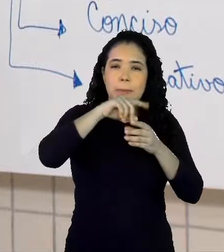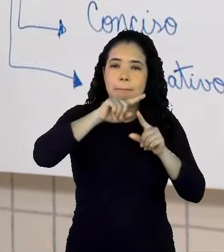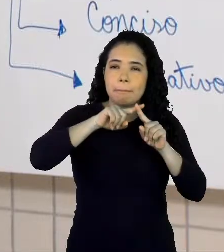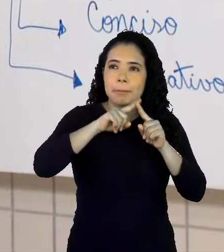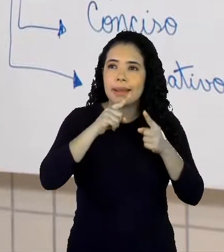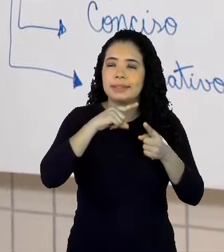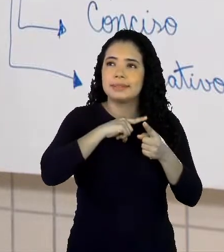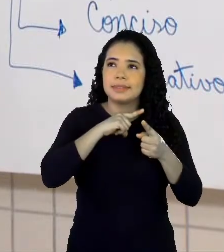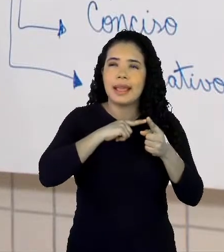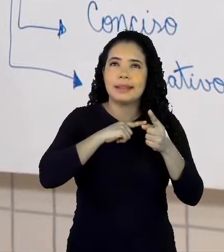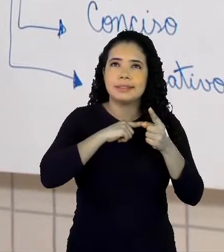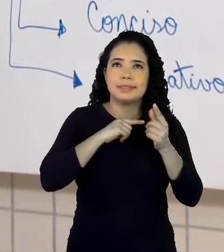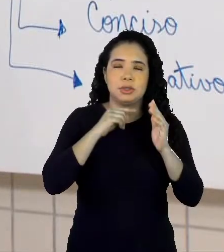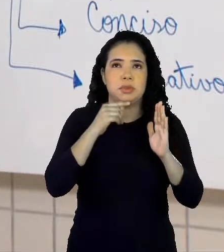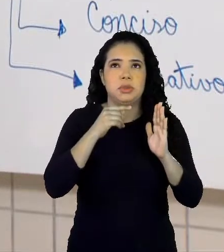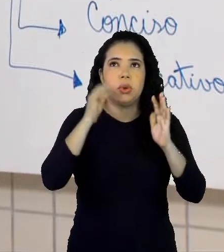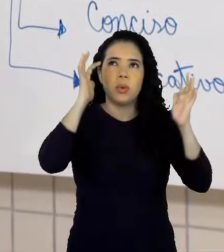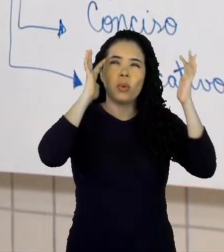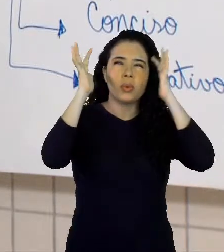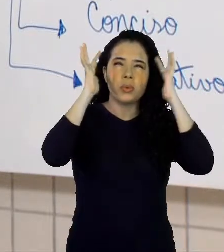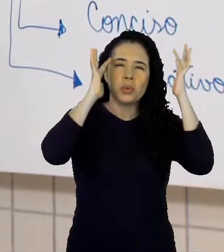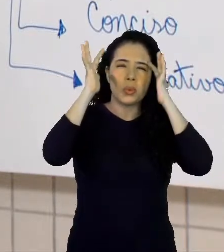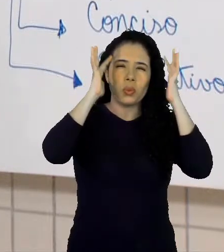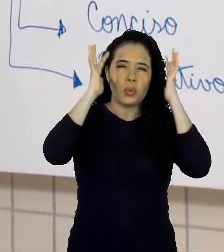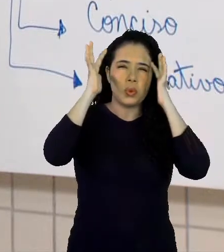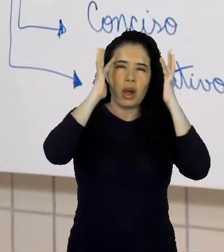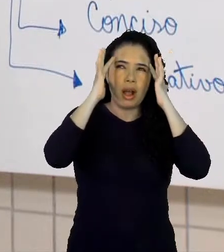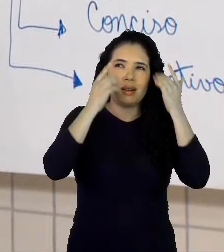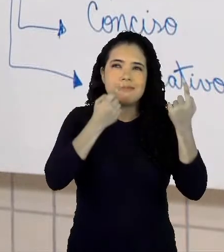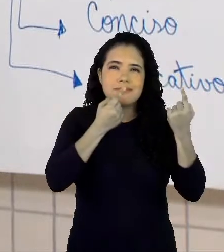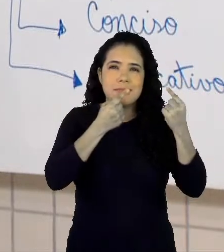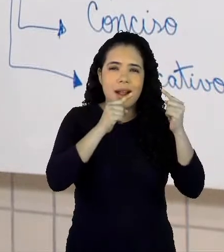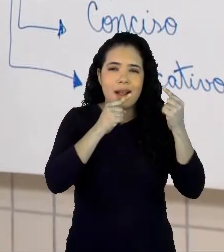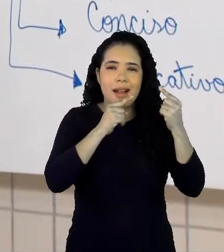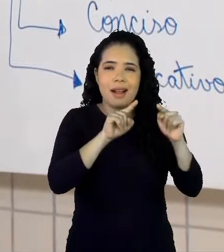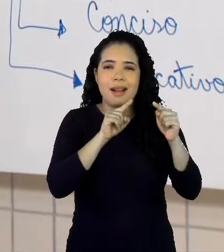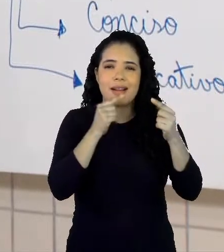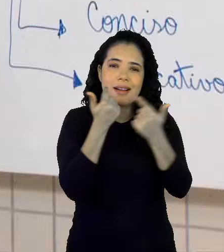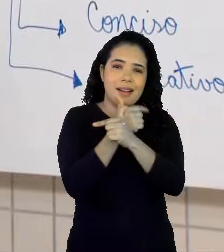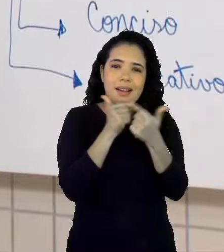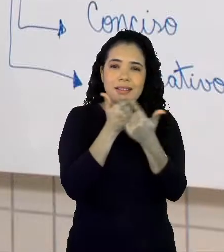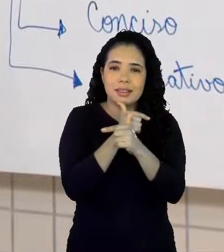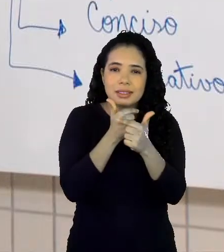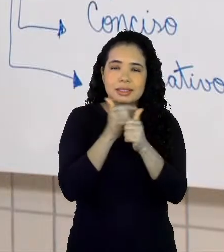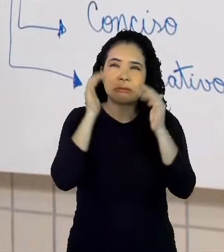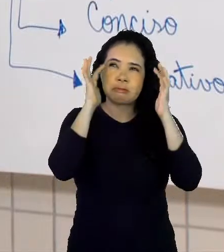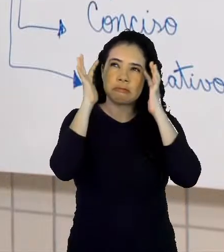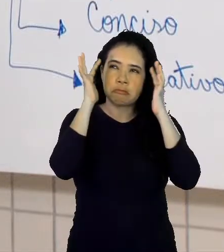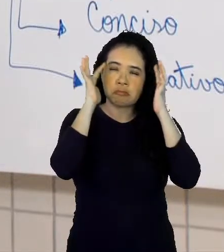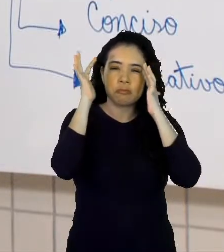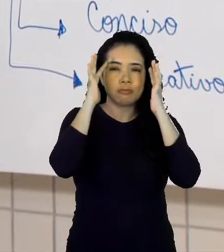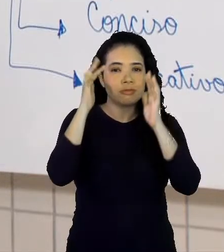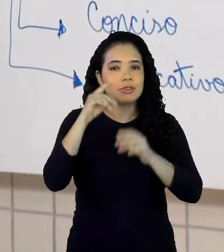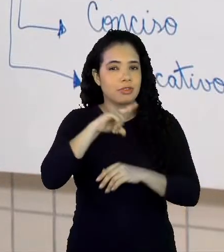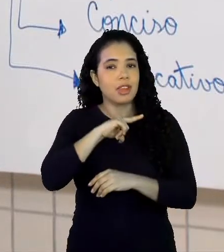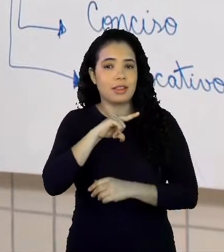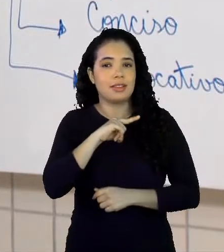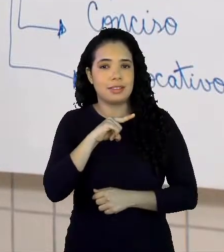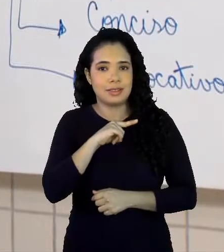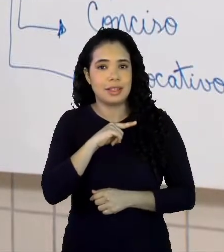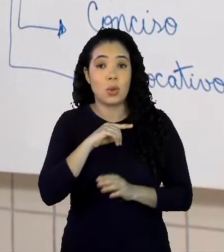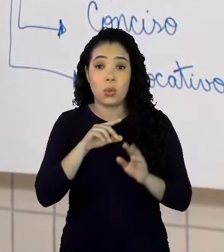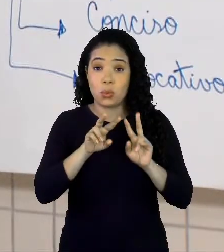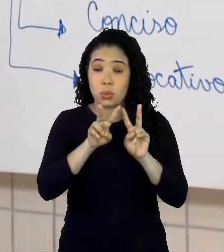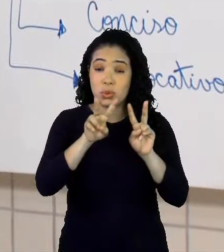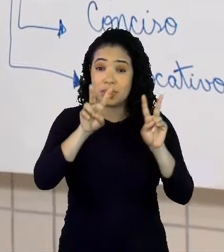de fazer uma reflexão. Além de provocar o riso, esse mini-conto aí ele traz uma reflexão, No